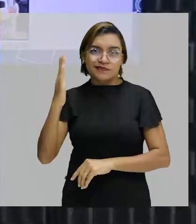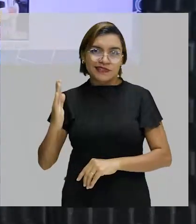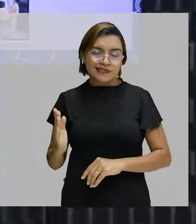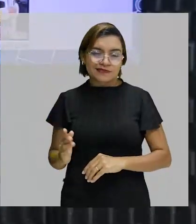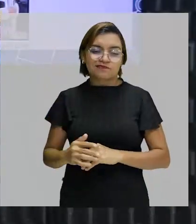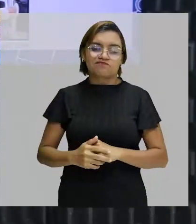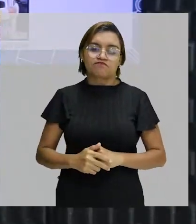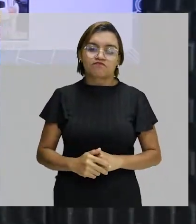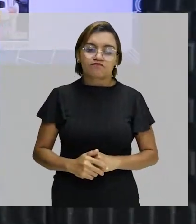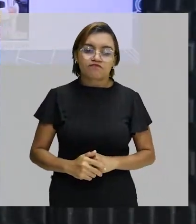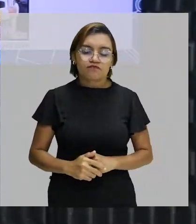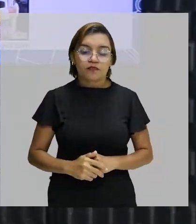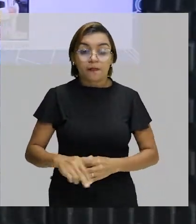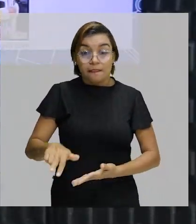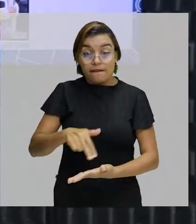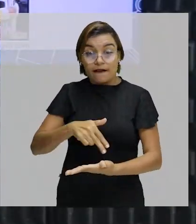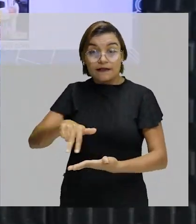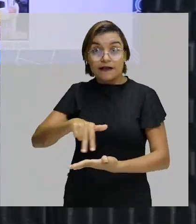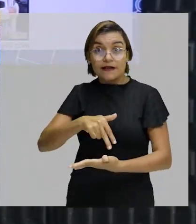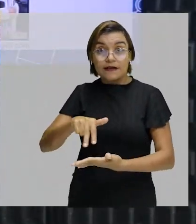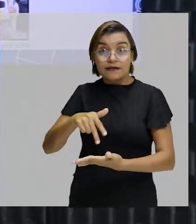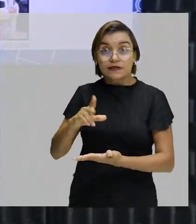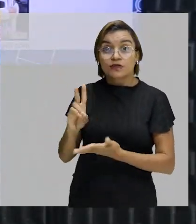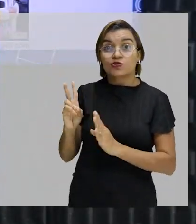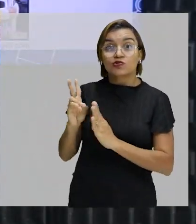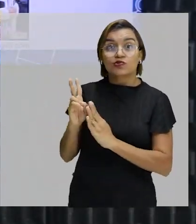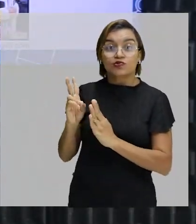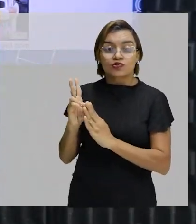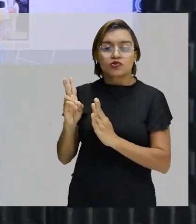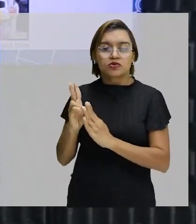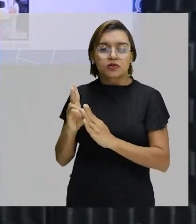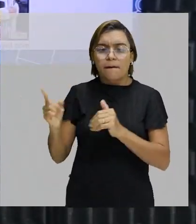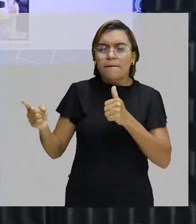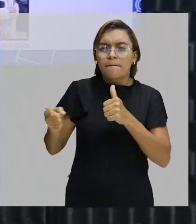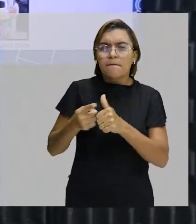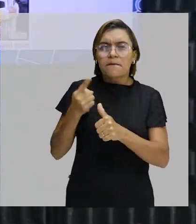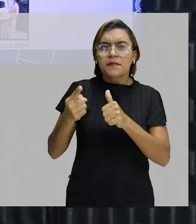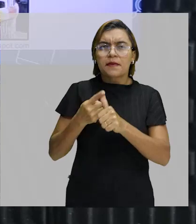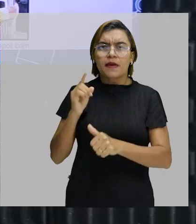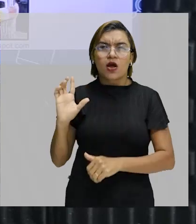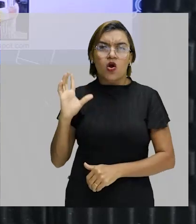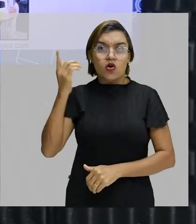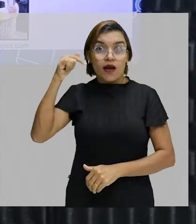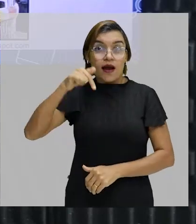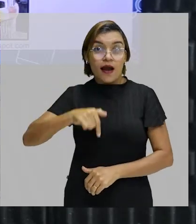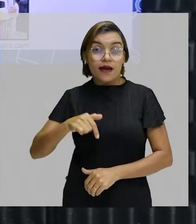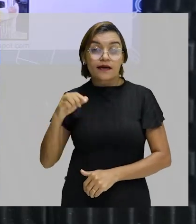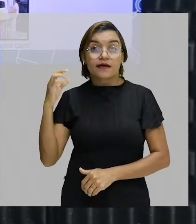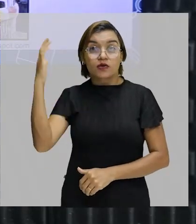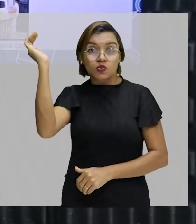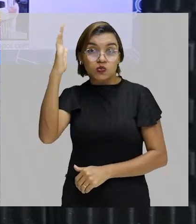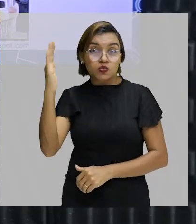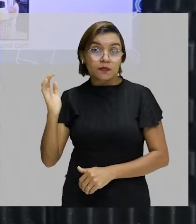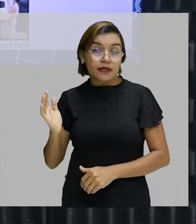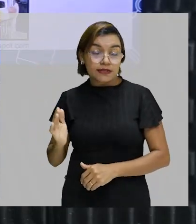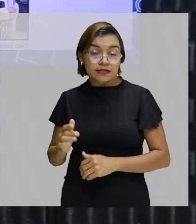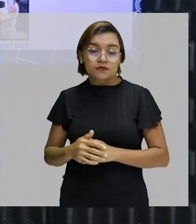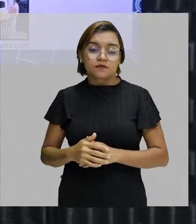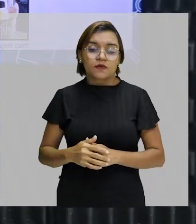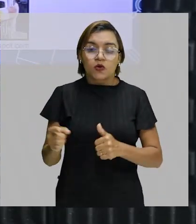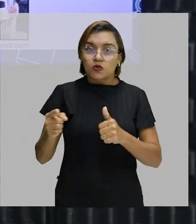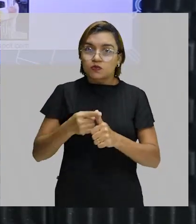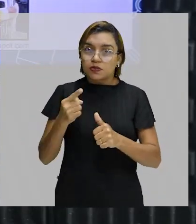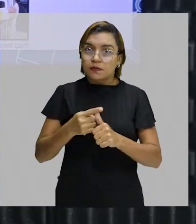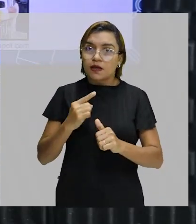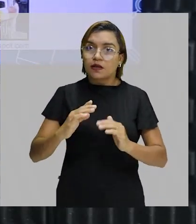Danças indígenas. Tá, são as primeiras danças que aconteceram aqui no Brasil. Óbvio, claro, né, professor? Os primeiros habitantes